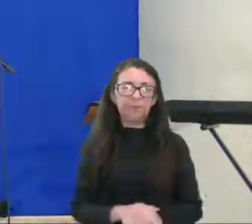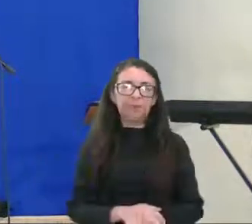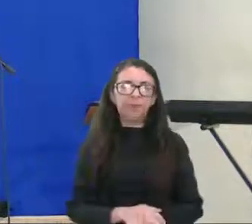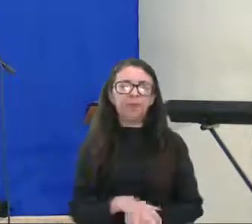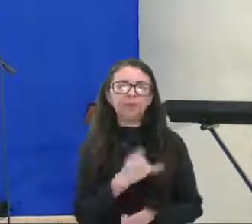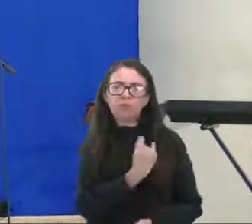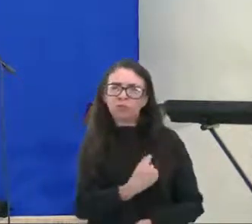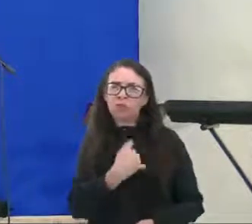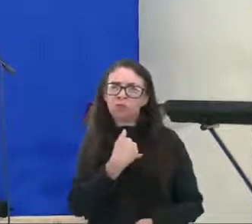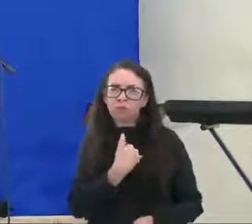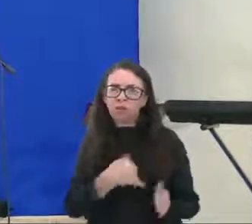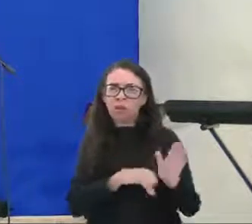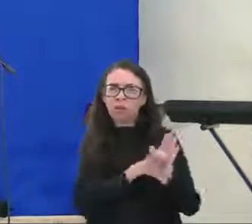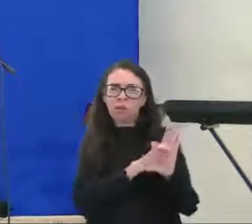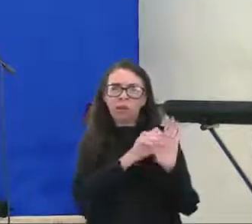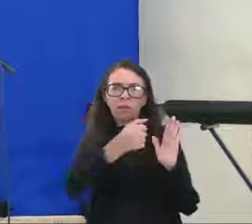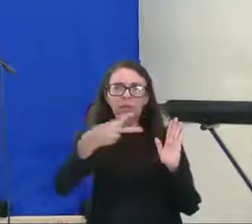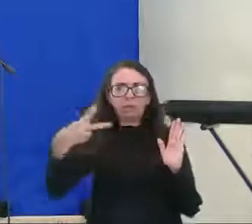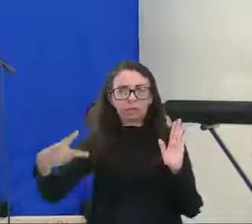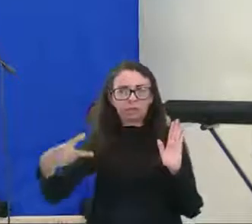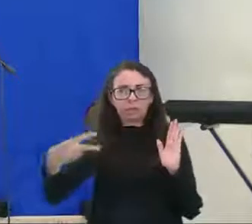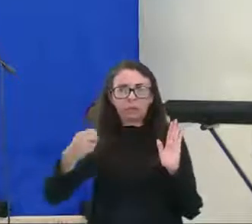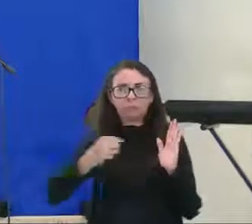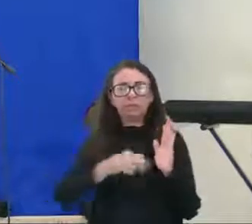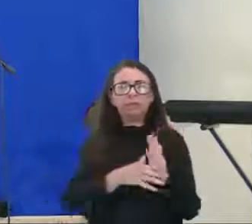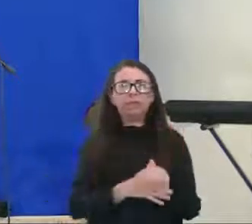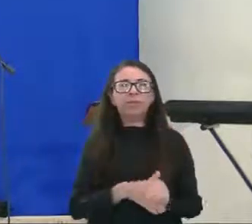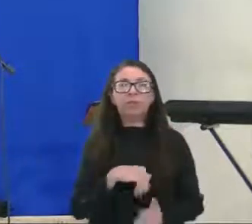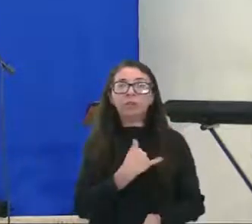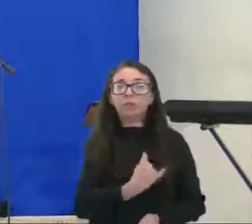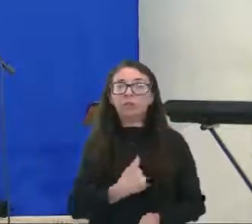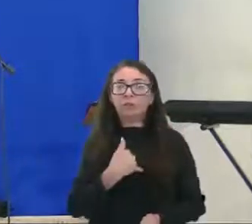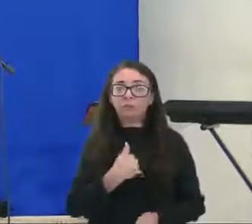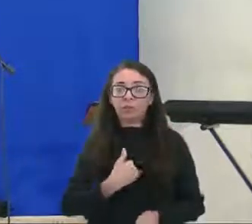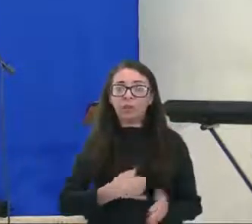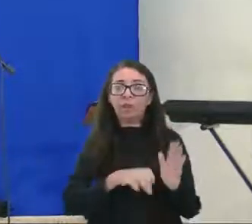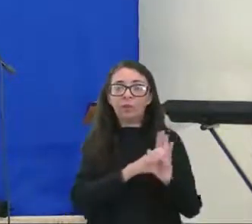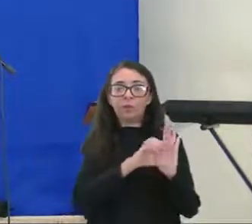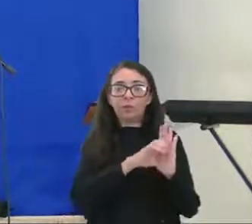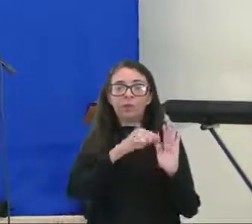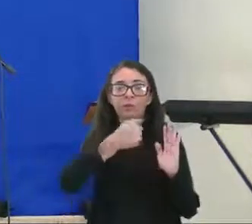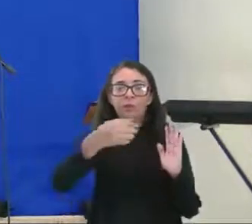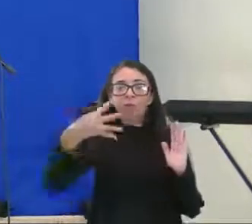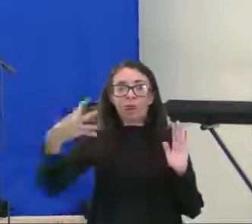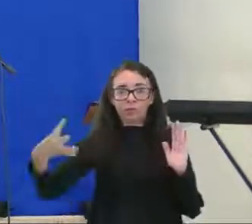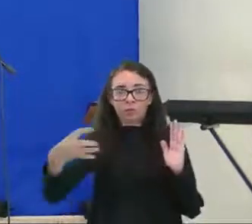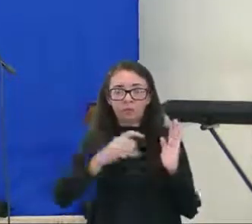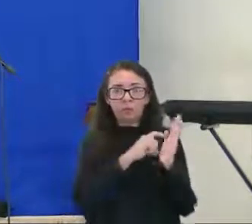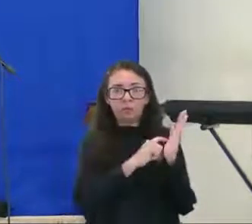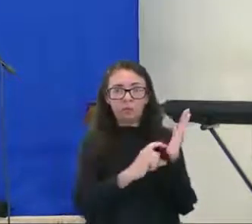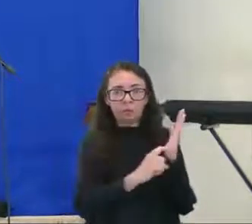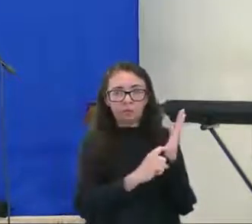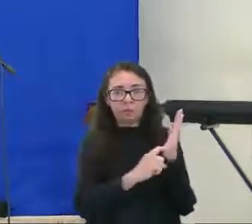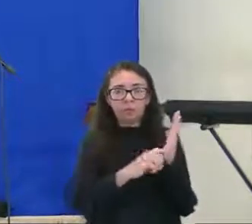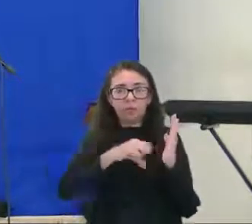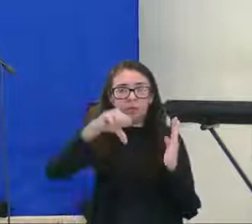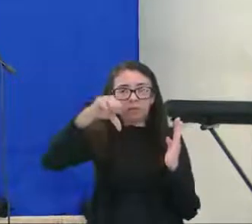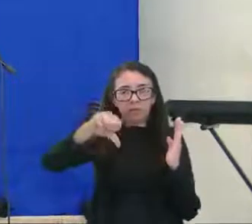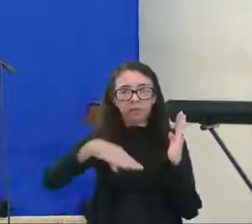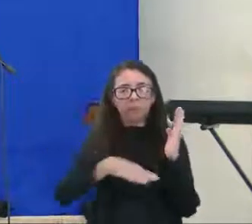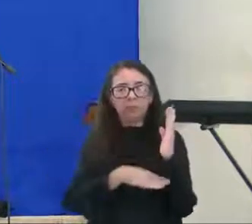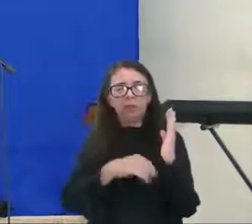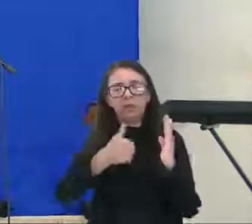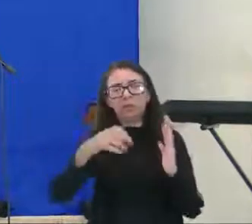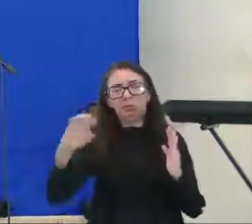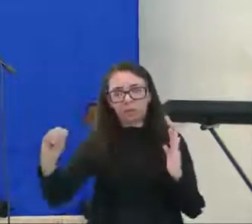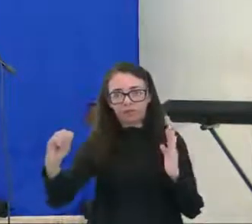disse, o Pai que permanece em mim, o Pai que permanece em mim, o Pai, vírgula,